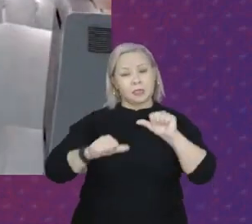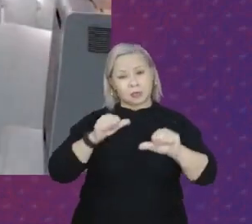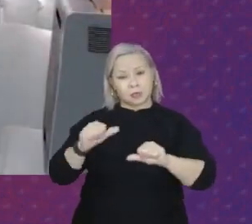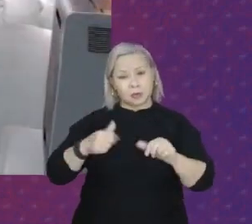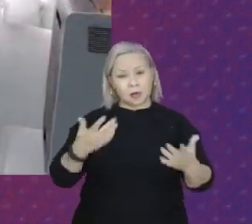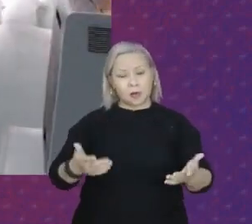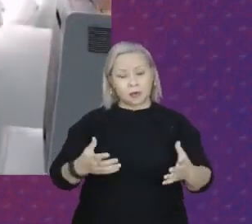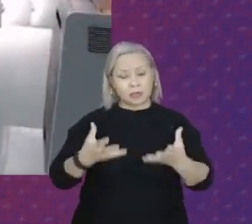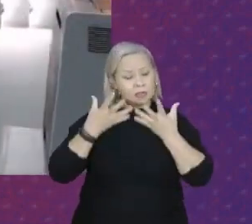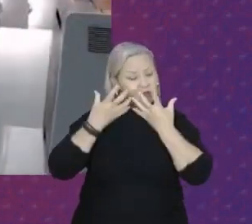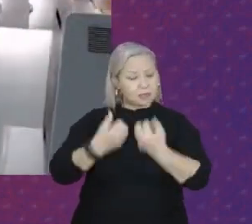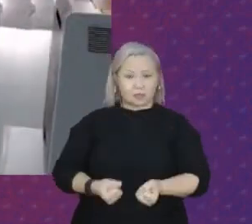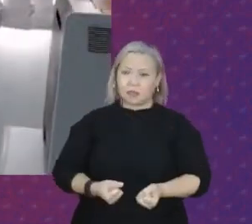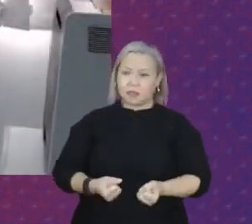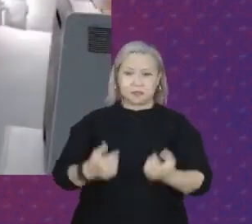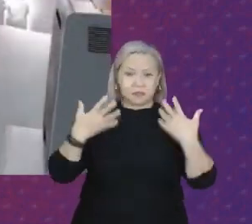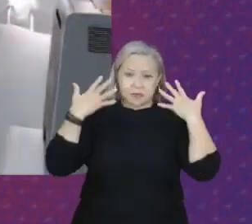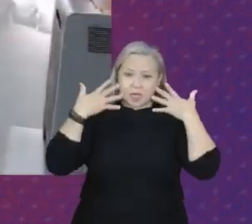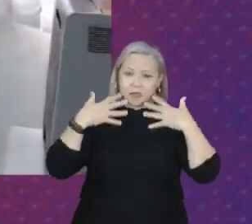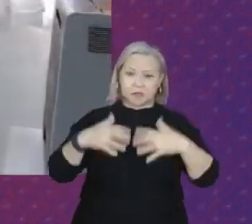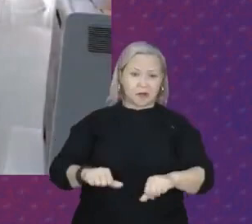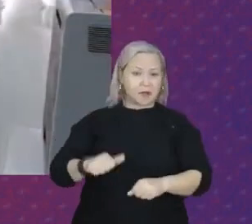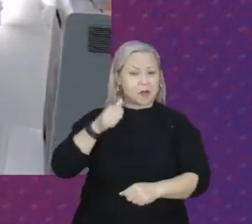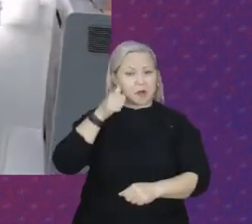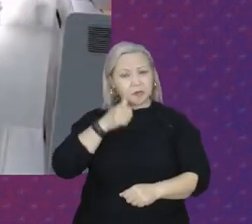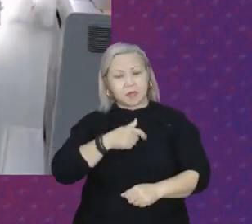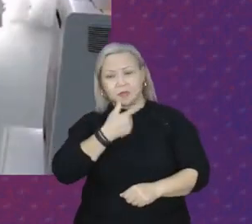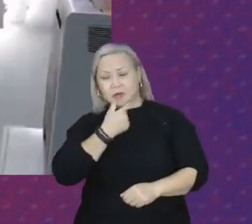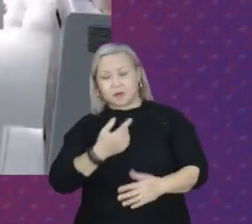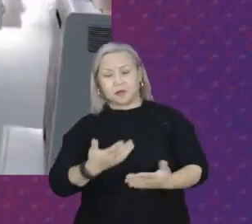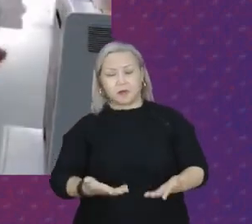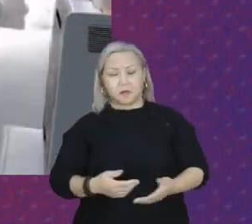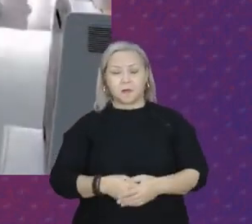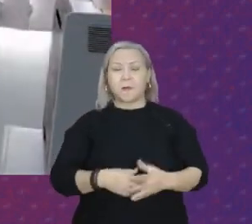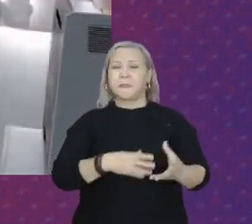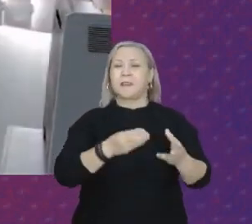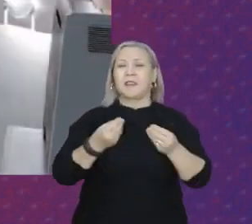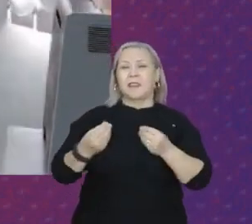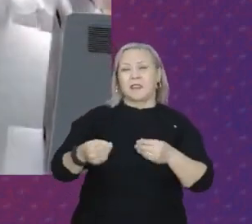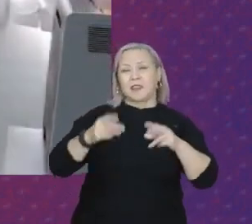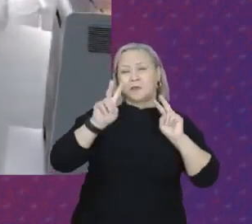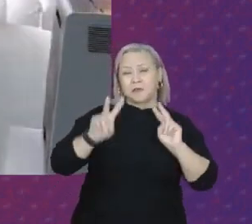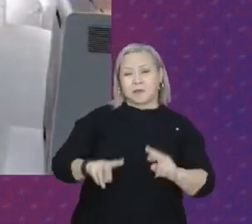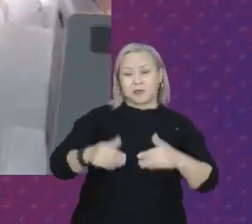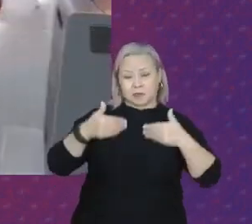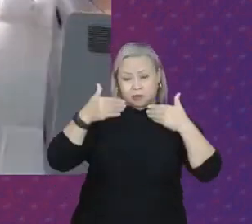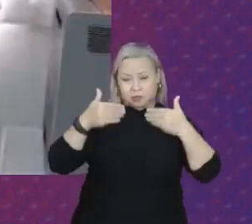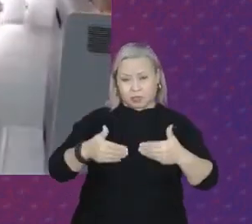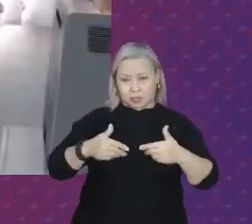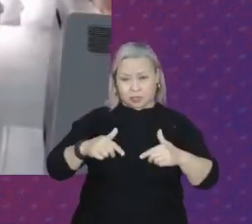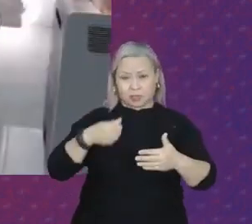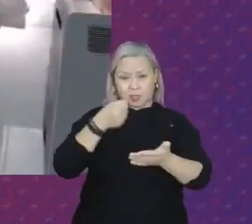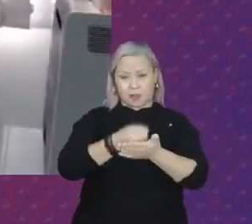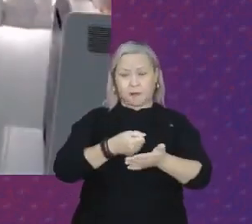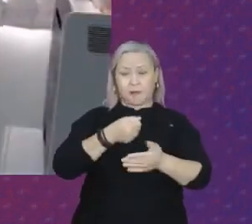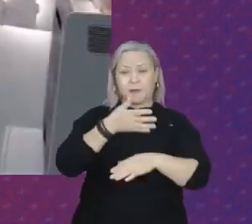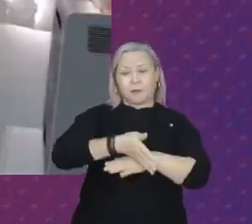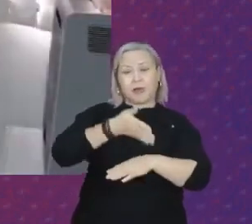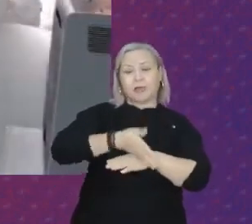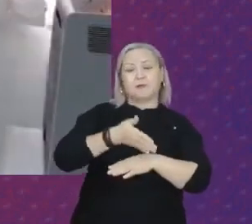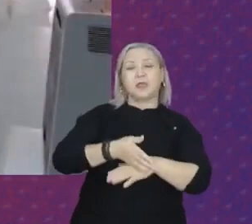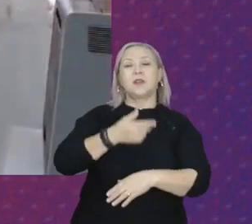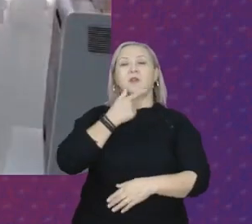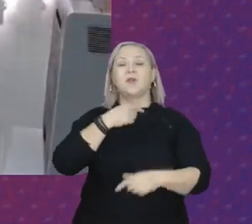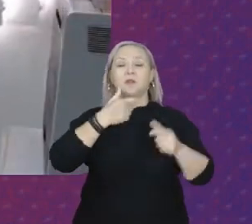sendo aceito de uma forma natural pelas mulheres, que muitas vezes, diante, né, da participação do homem nos espaços